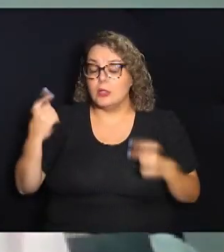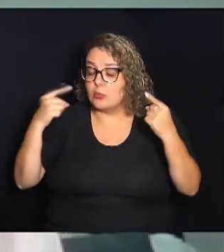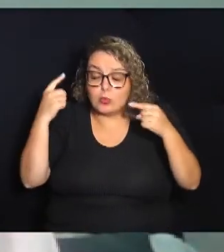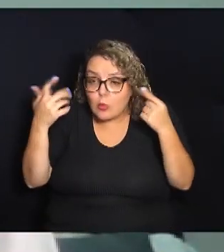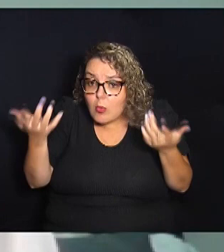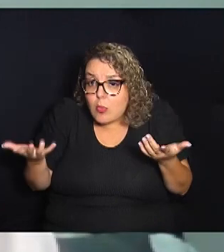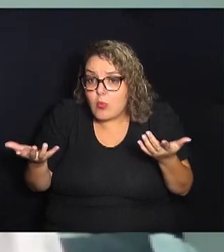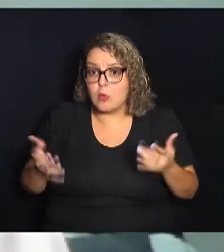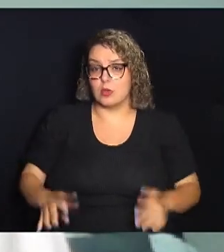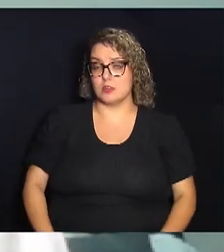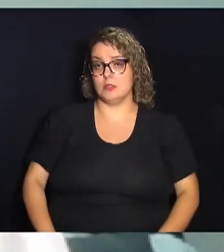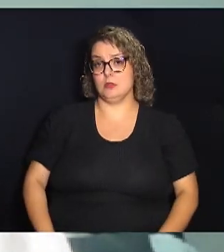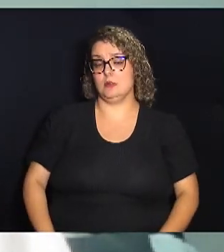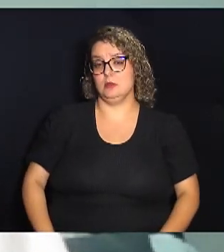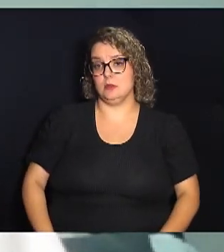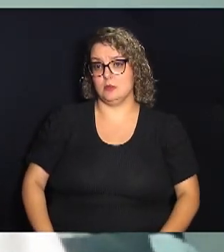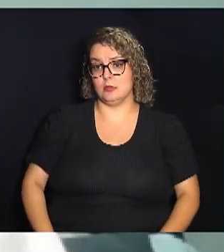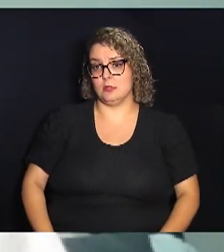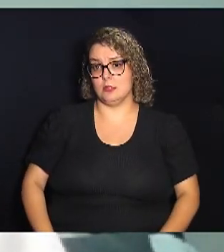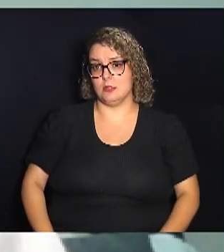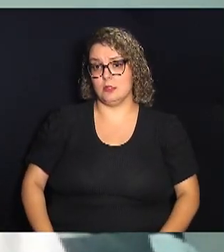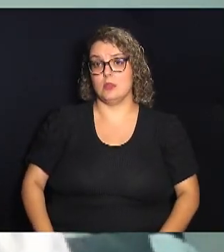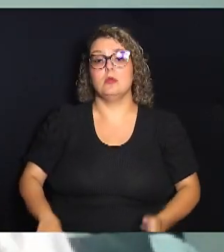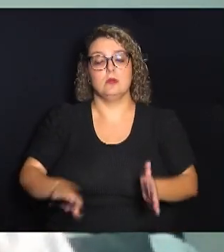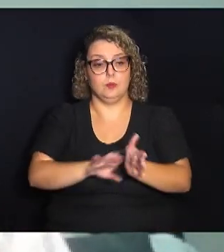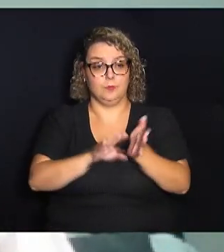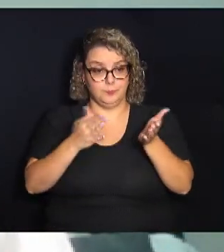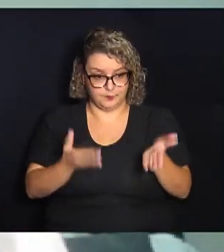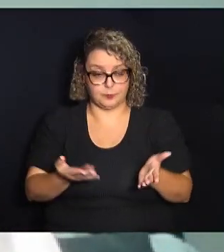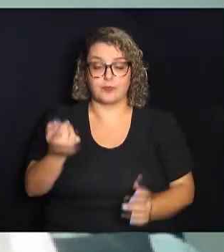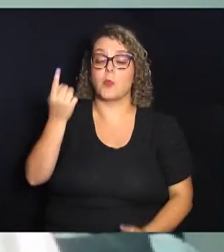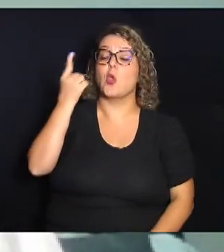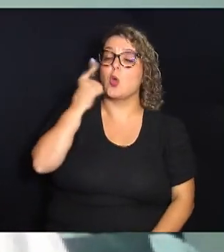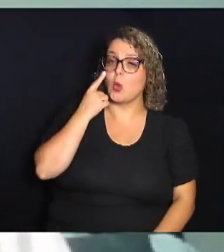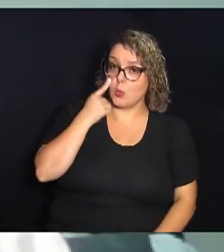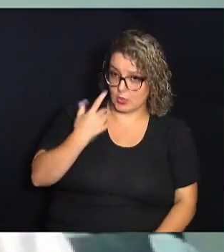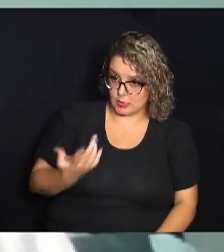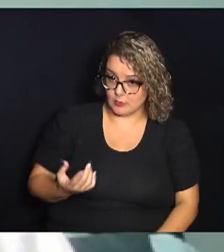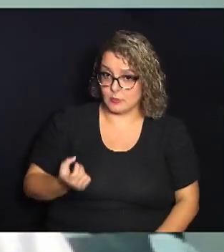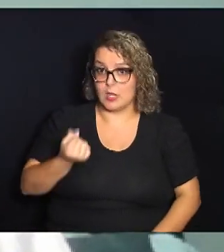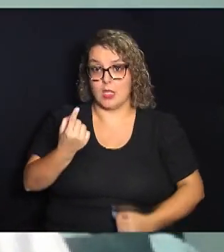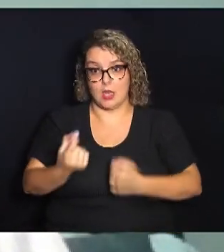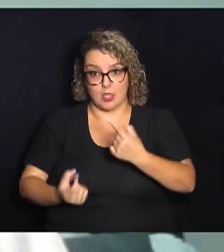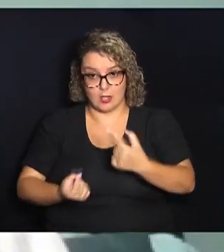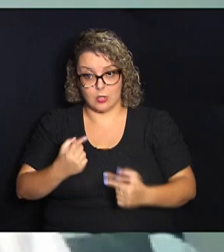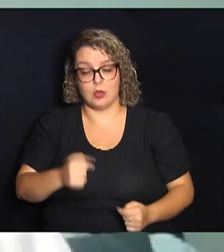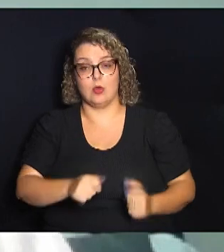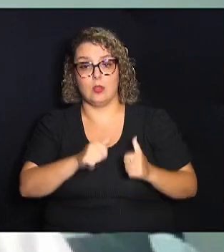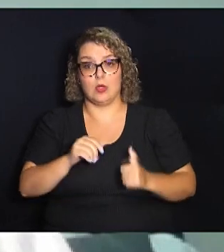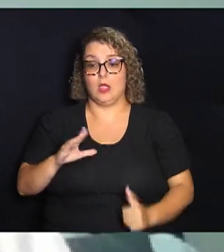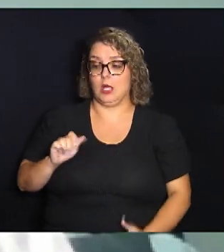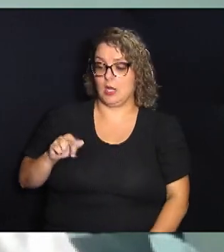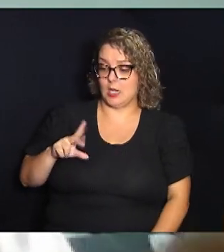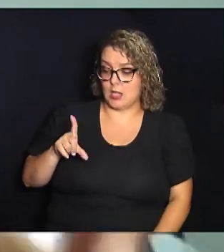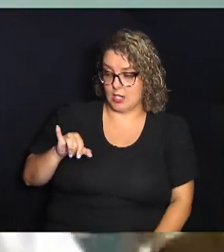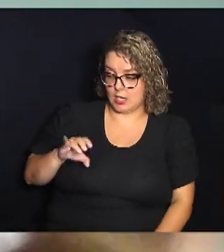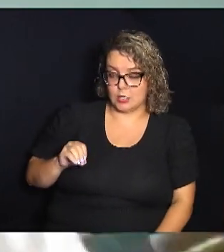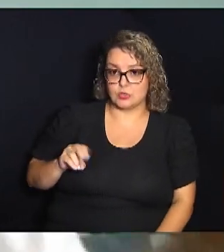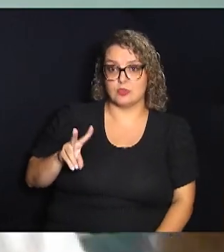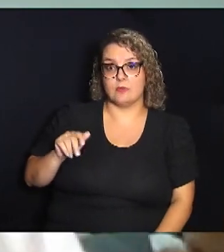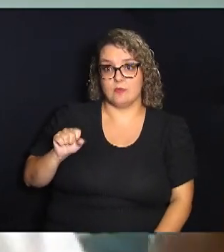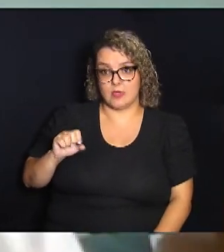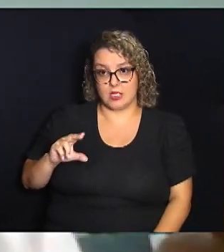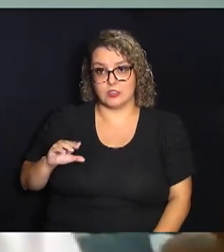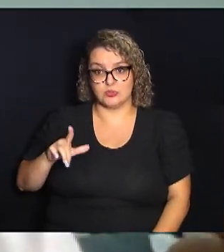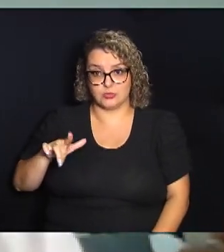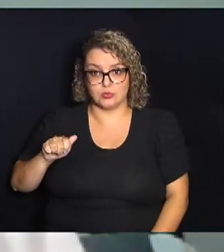sem propósito. Eu tenho que chegar para ela e falar o seguinte, olha, alguns benefícios cardiovasculares que a gente poderia ter se tivesse